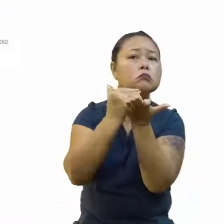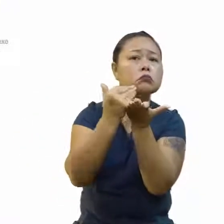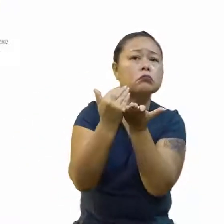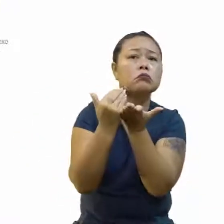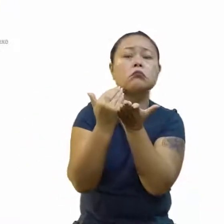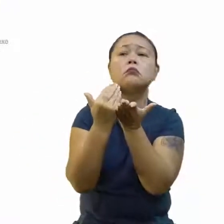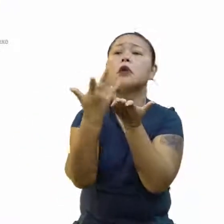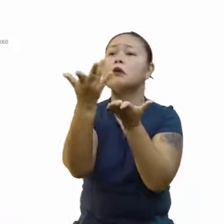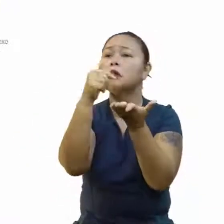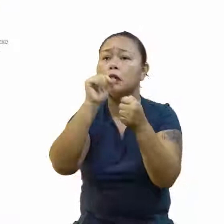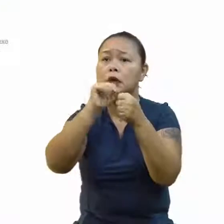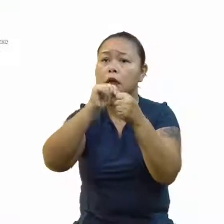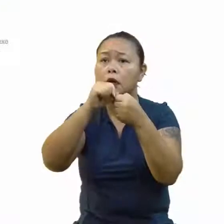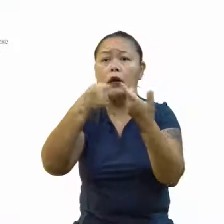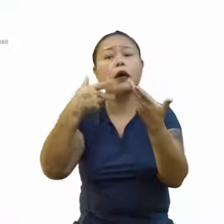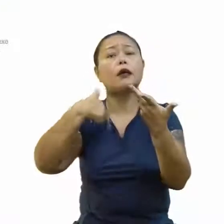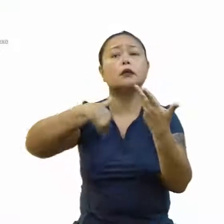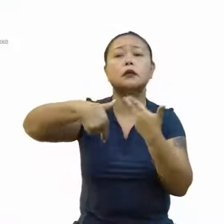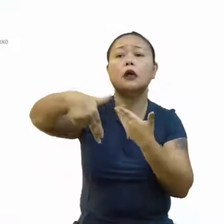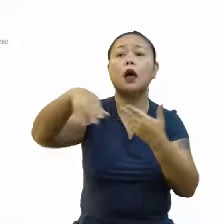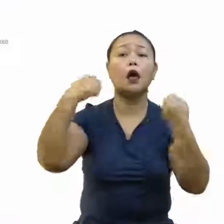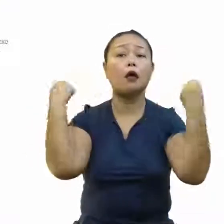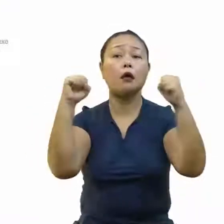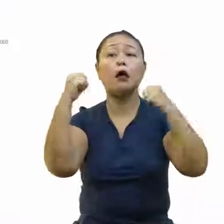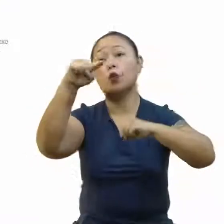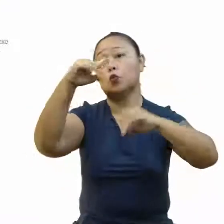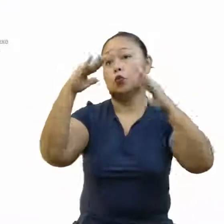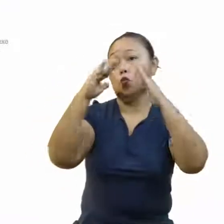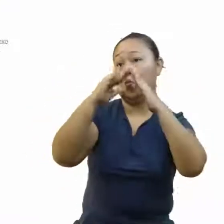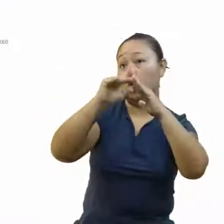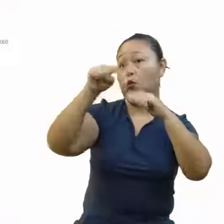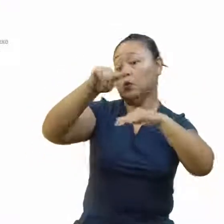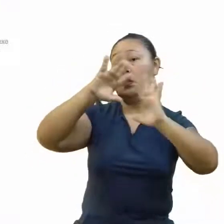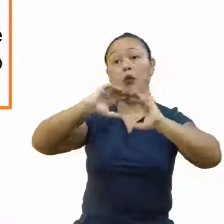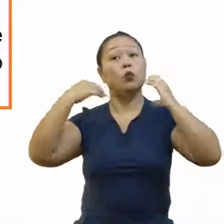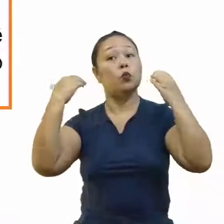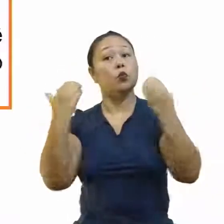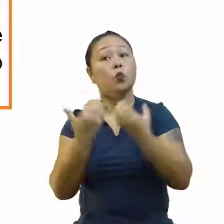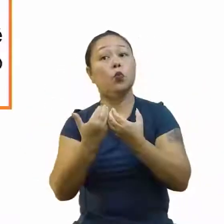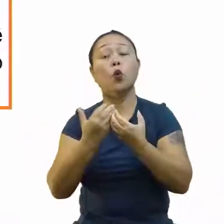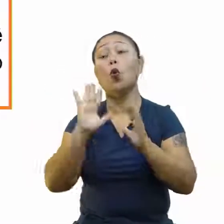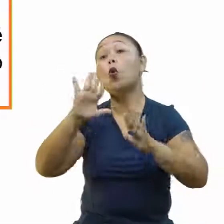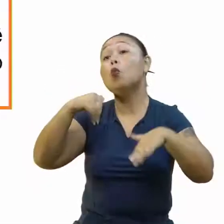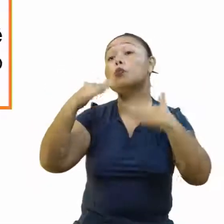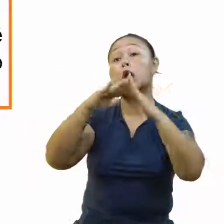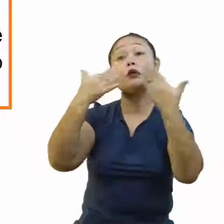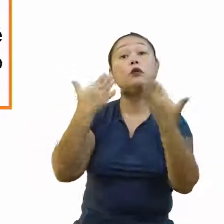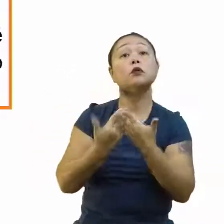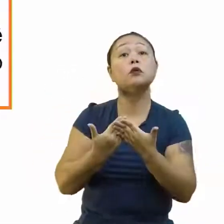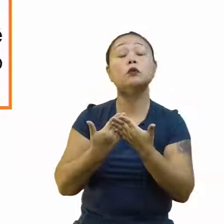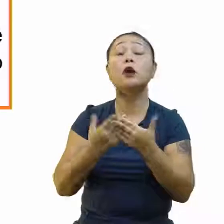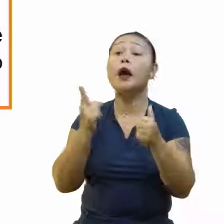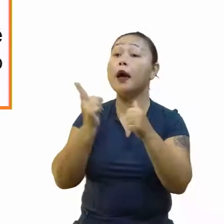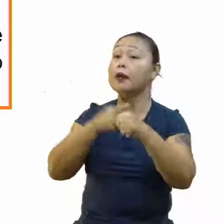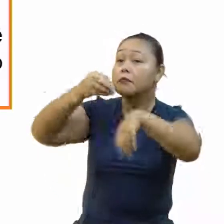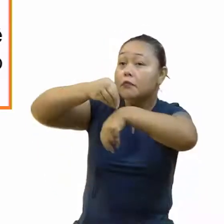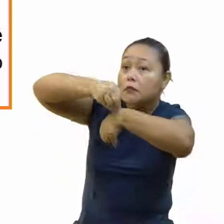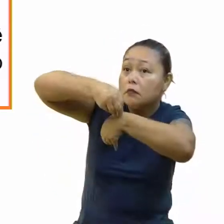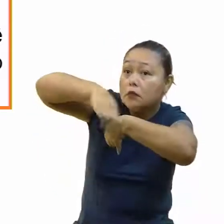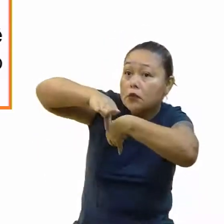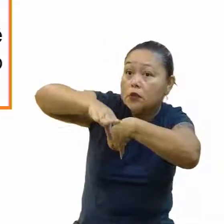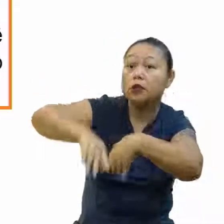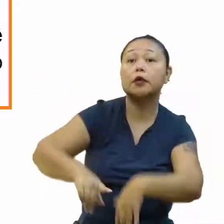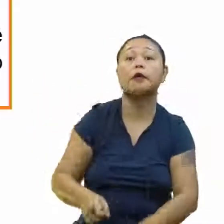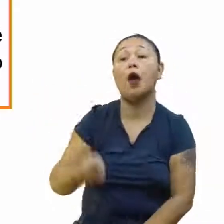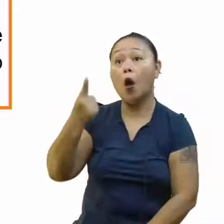essa atividade física aí na sua casa, na sua comunidade e na escola. A primeira dica, olha bem